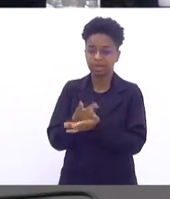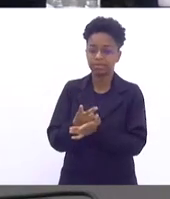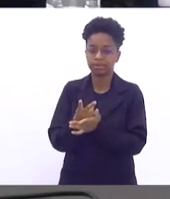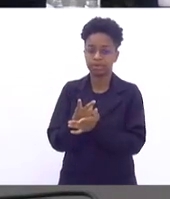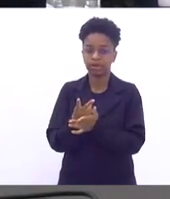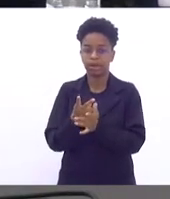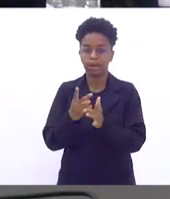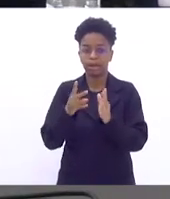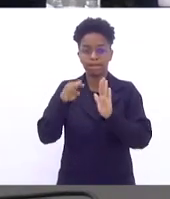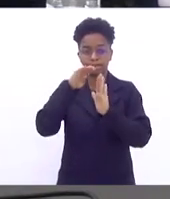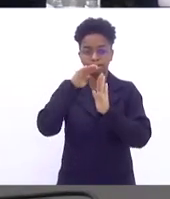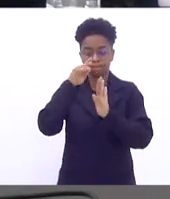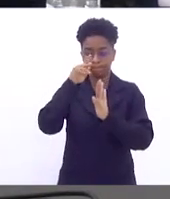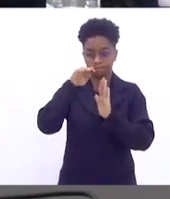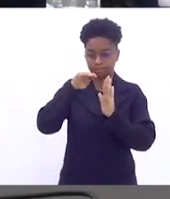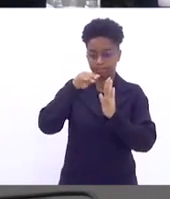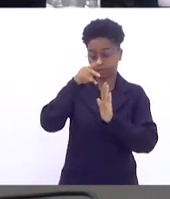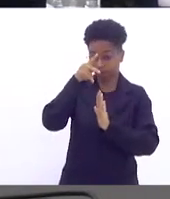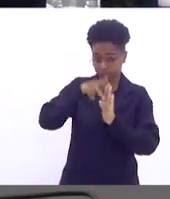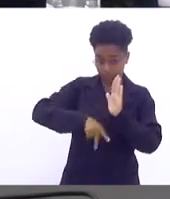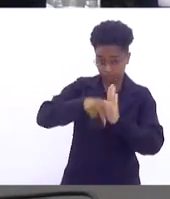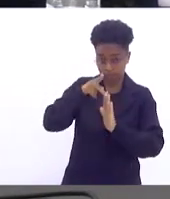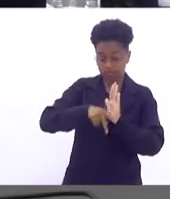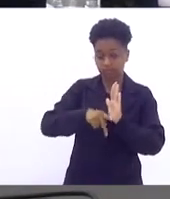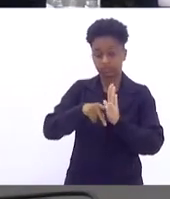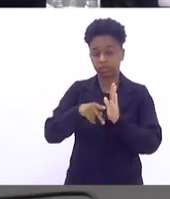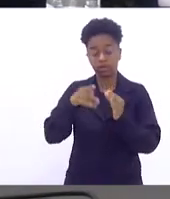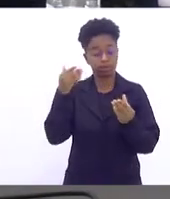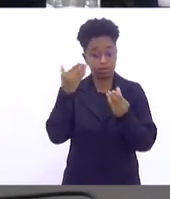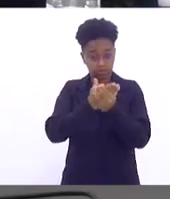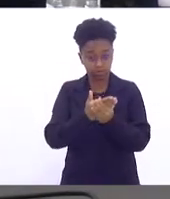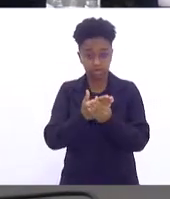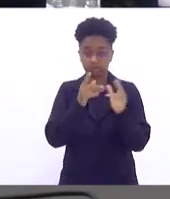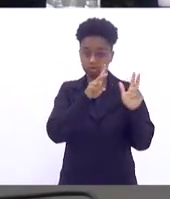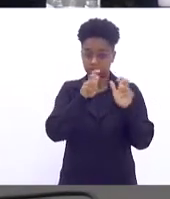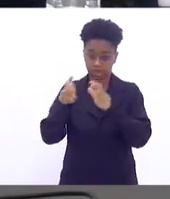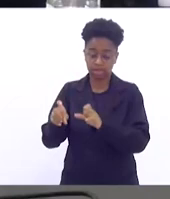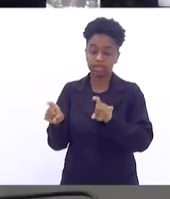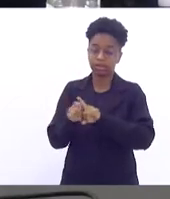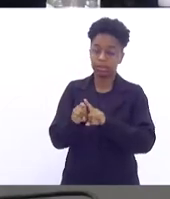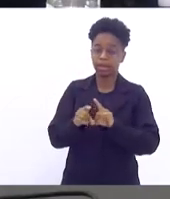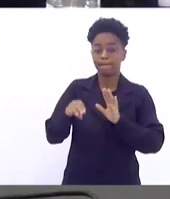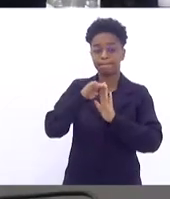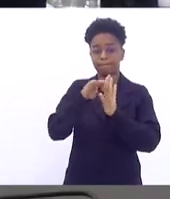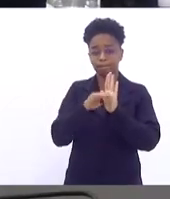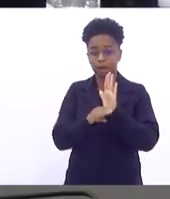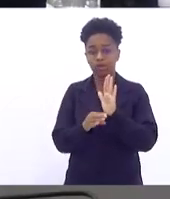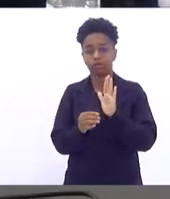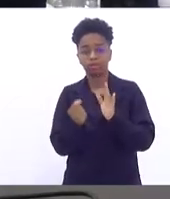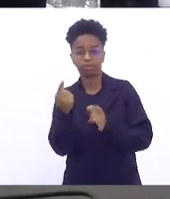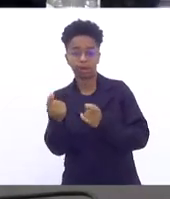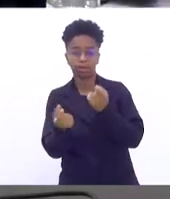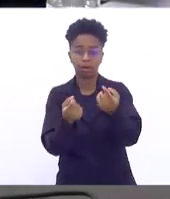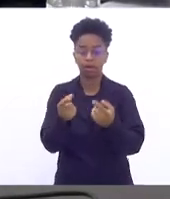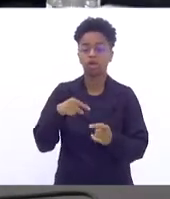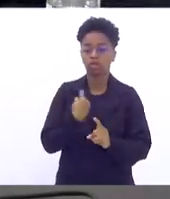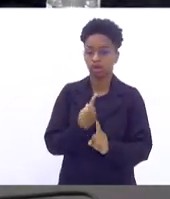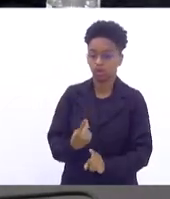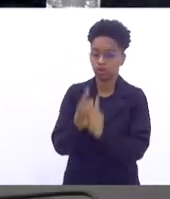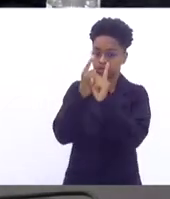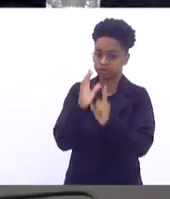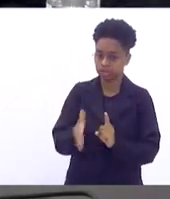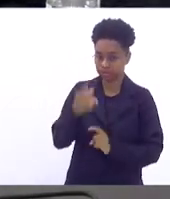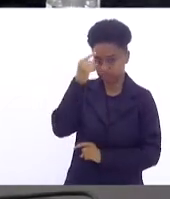o volume de processo esses processos temáticos esses no caso da pauta Extra são os projetos que já nos deparamos na semana passada